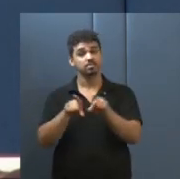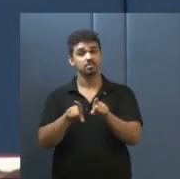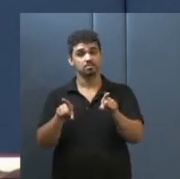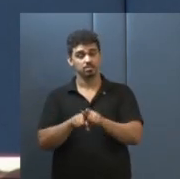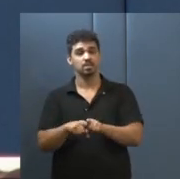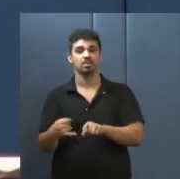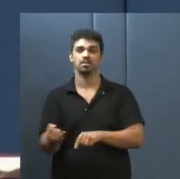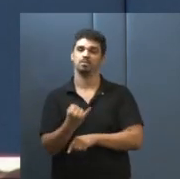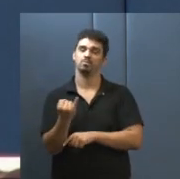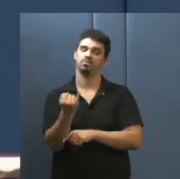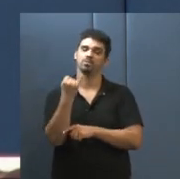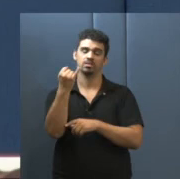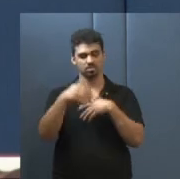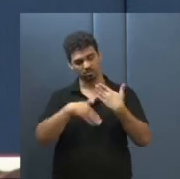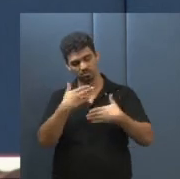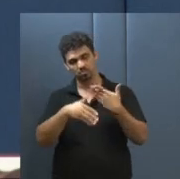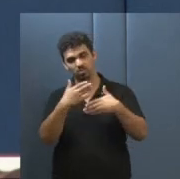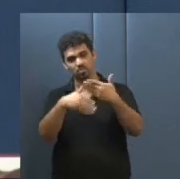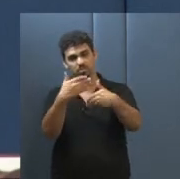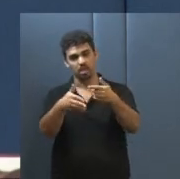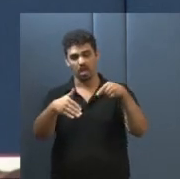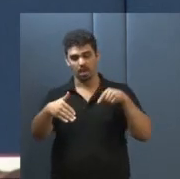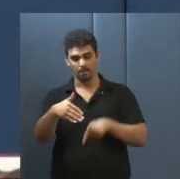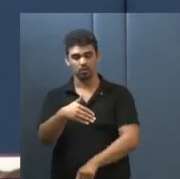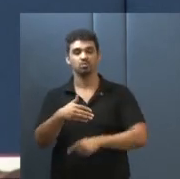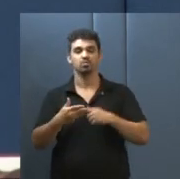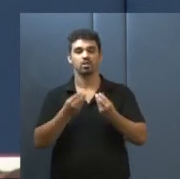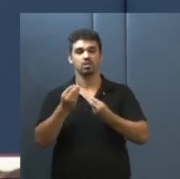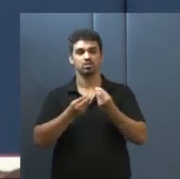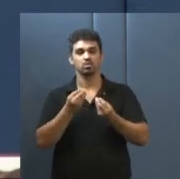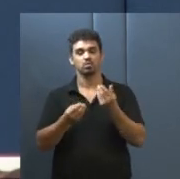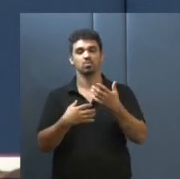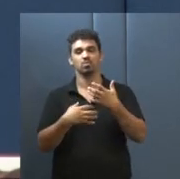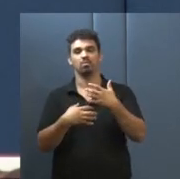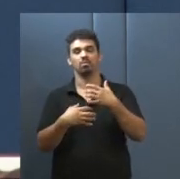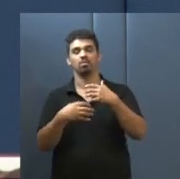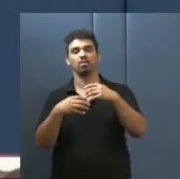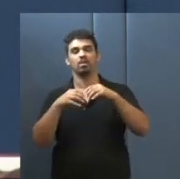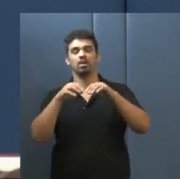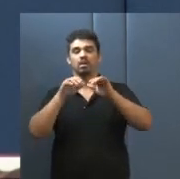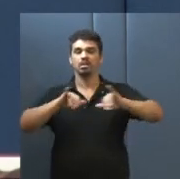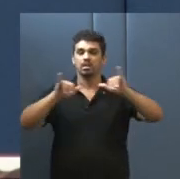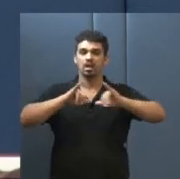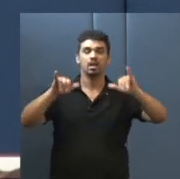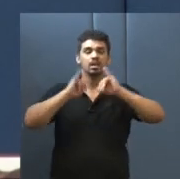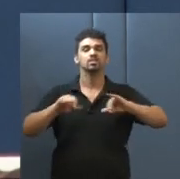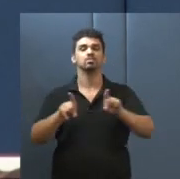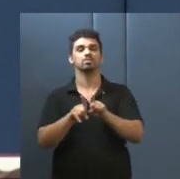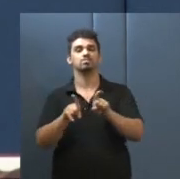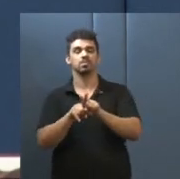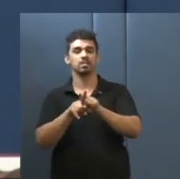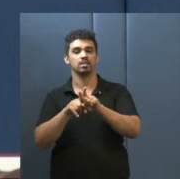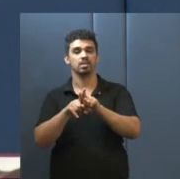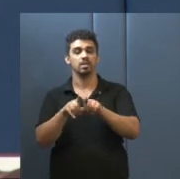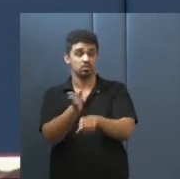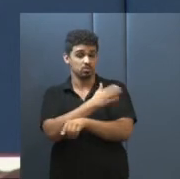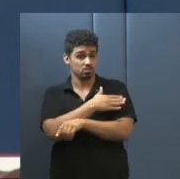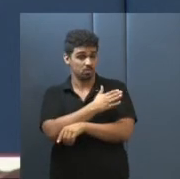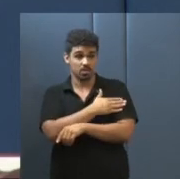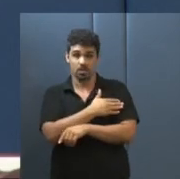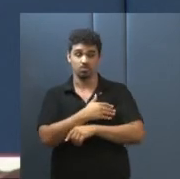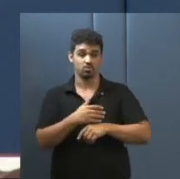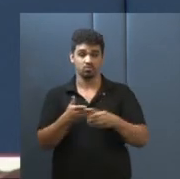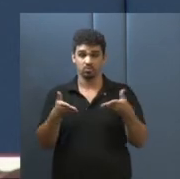é importante, no processo de aprofundarmos a transparência de dados, dar, inclusive, conhecimento aos membros, naturalmente não em termos